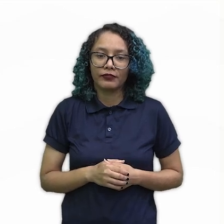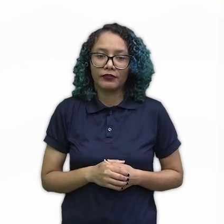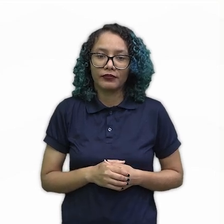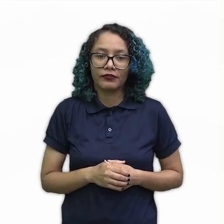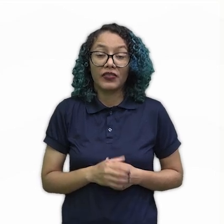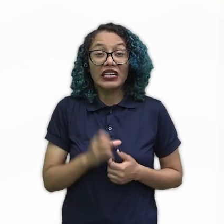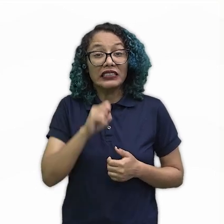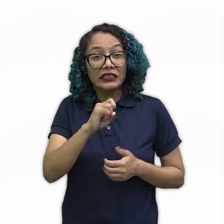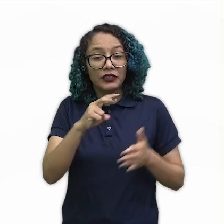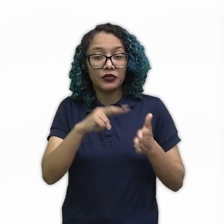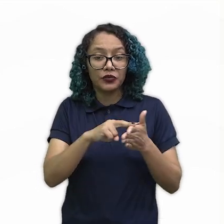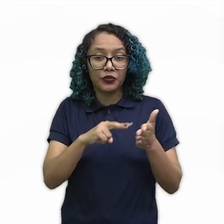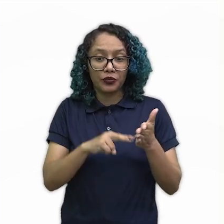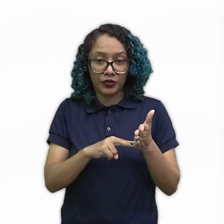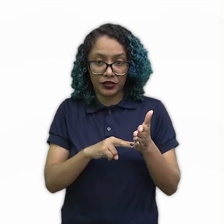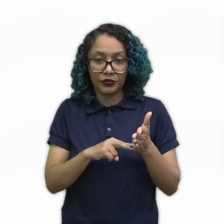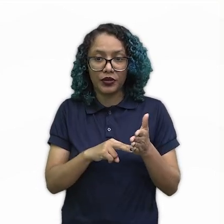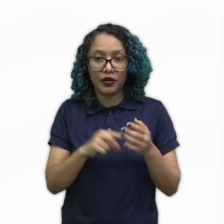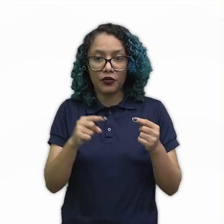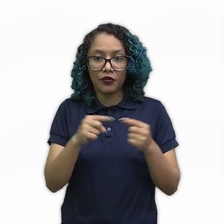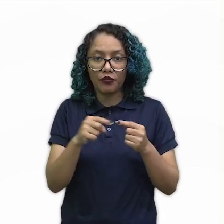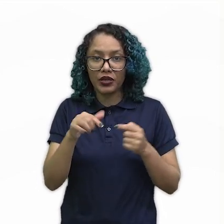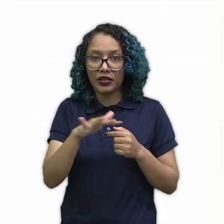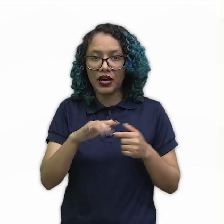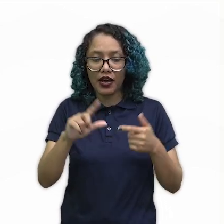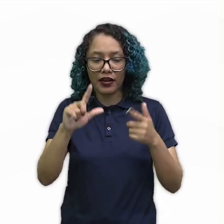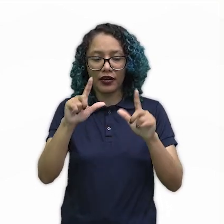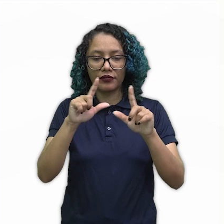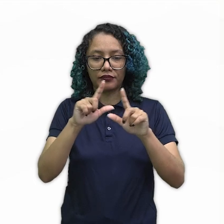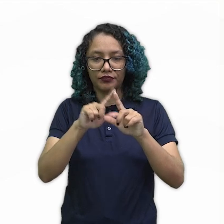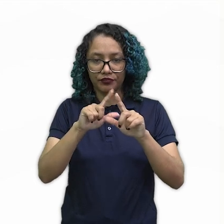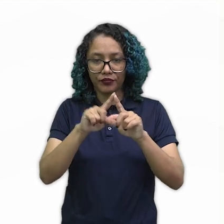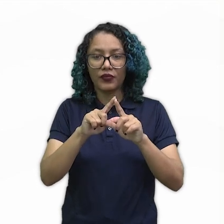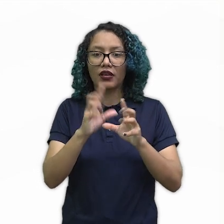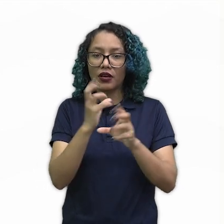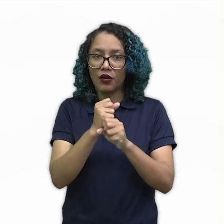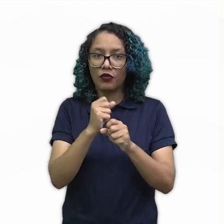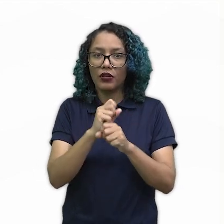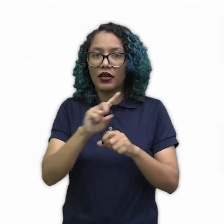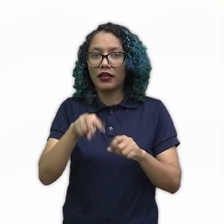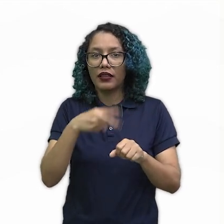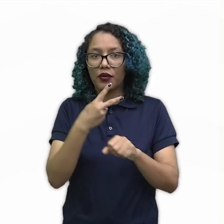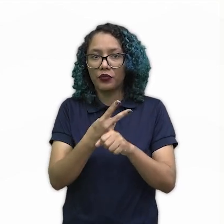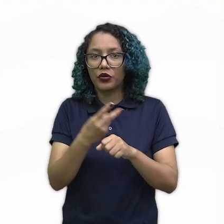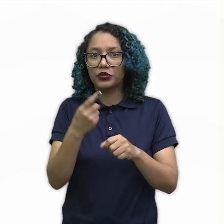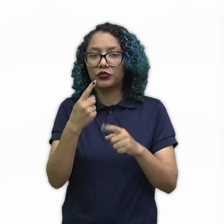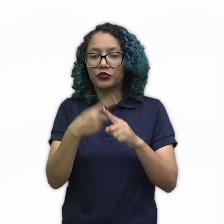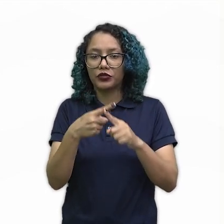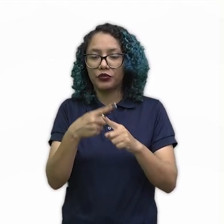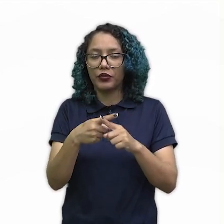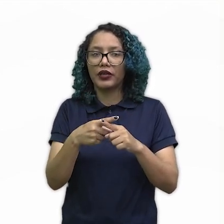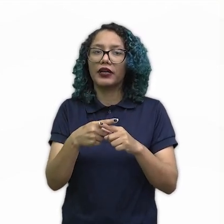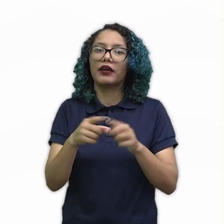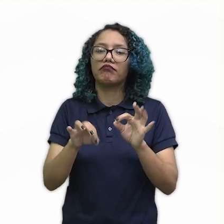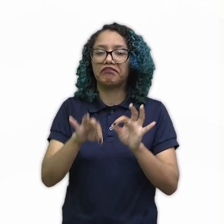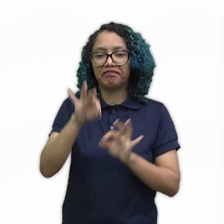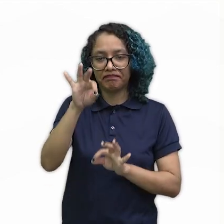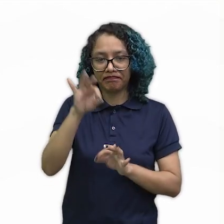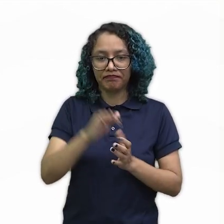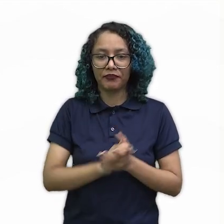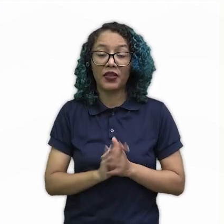esse prisma tem a área de um triângulo, calcule isso e depois multiplica pela altura. Caso, agora,